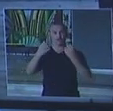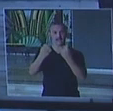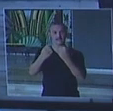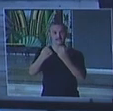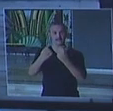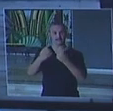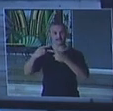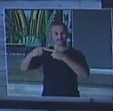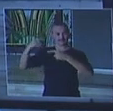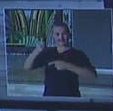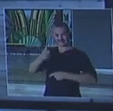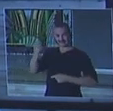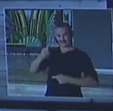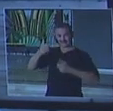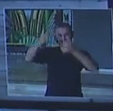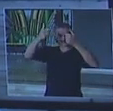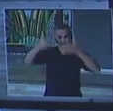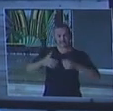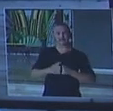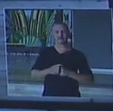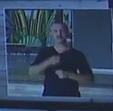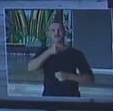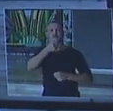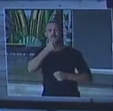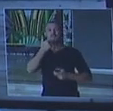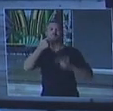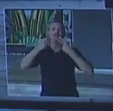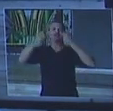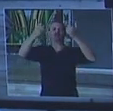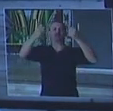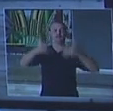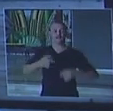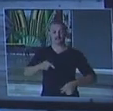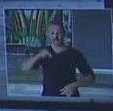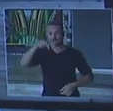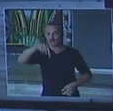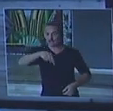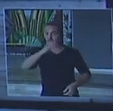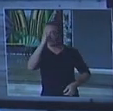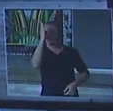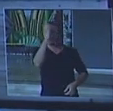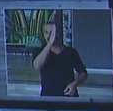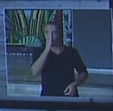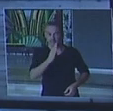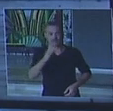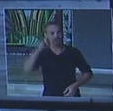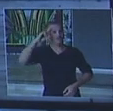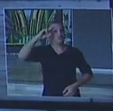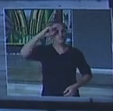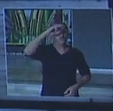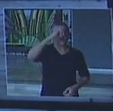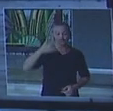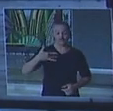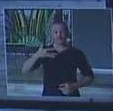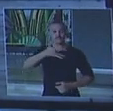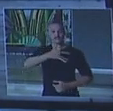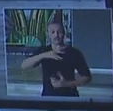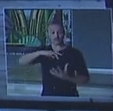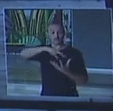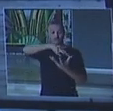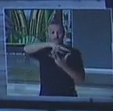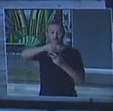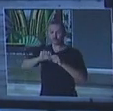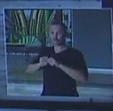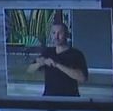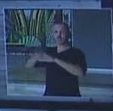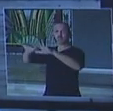reforçando esse discurso em relação à vacina do Instituto Butantan. Mas o que importa é a vacinação, vacina